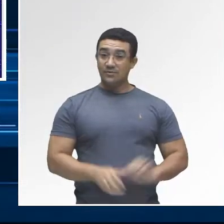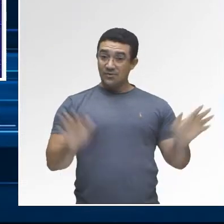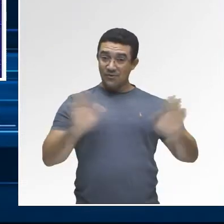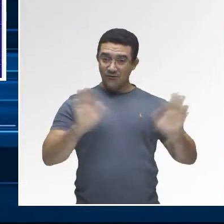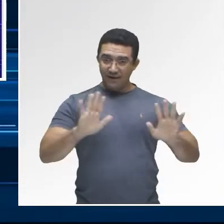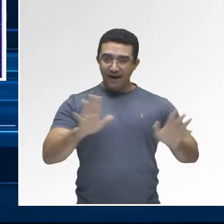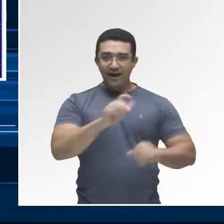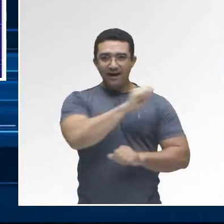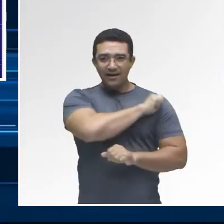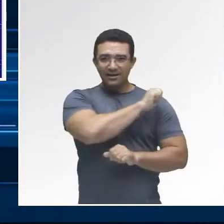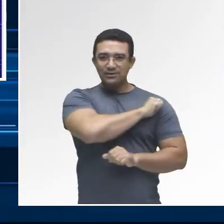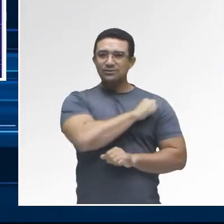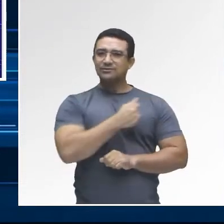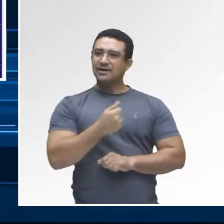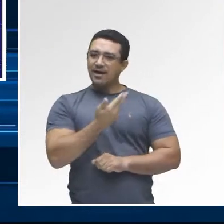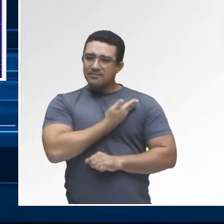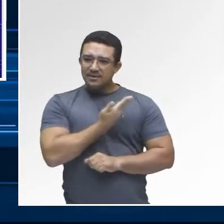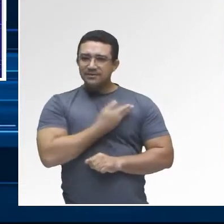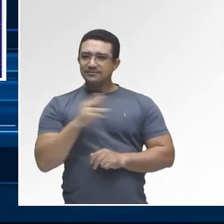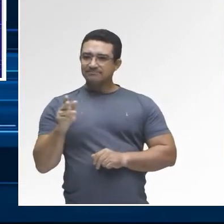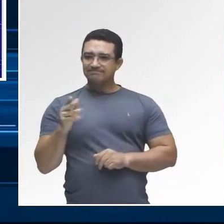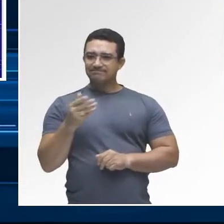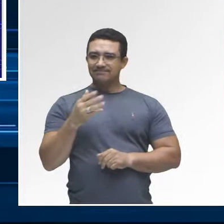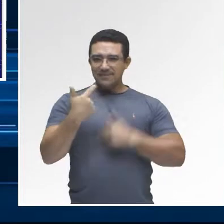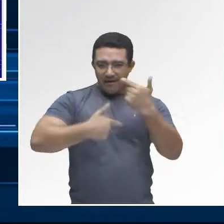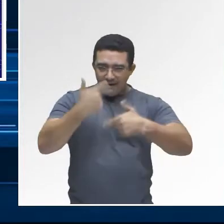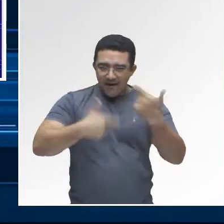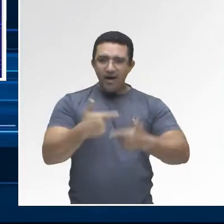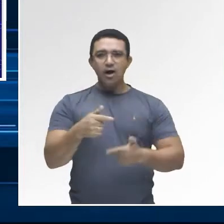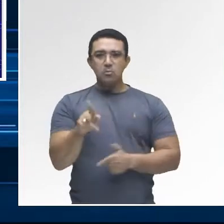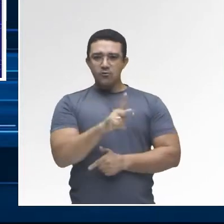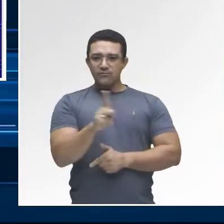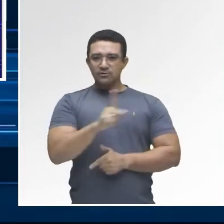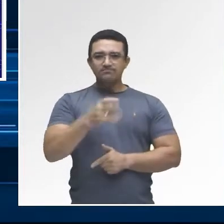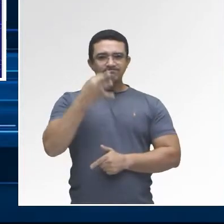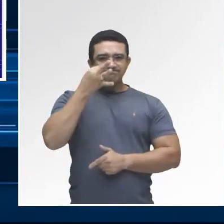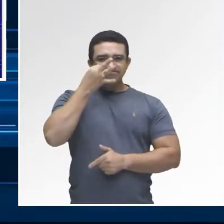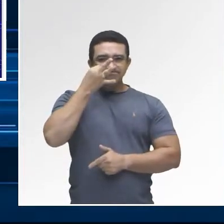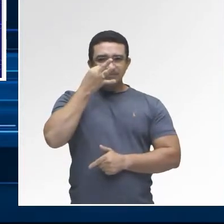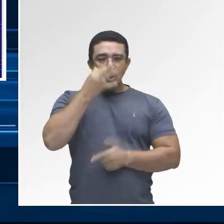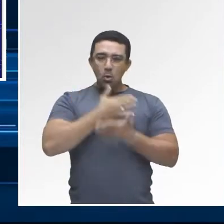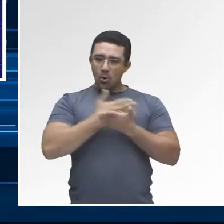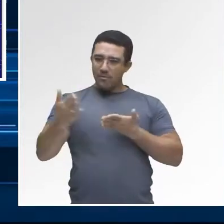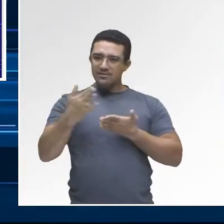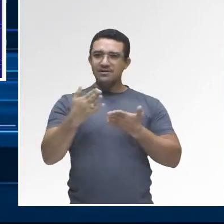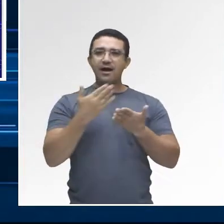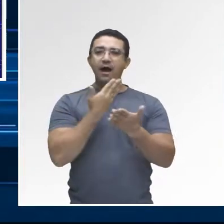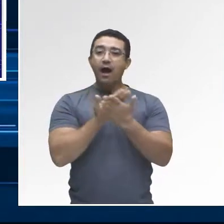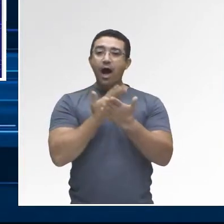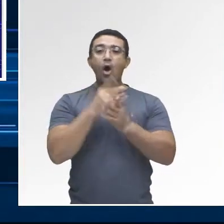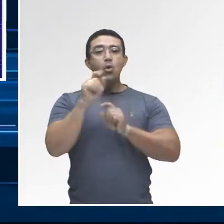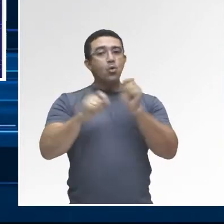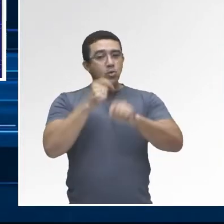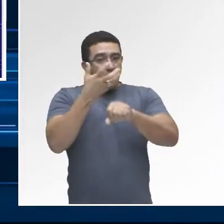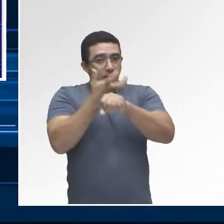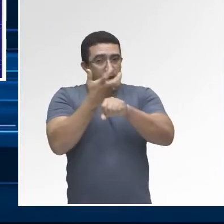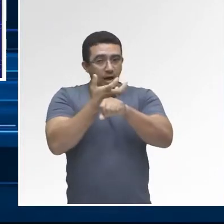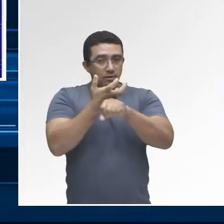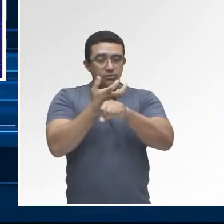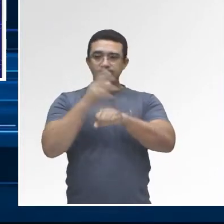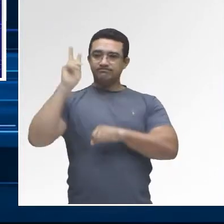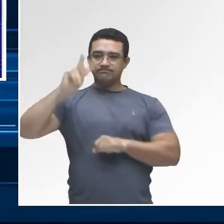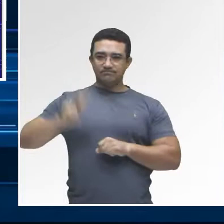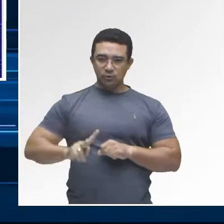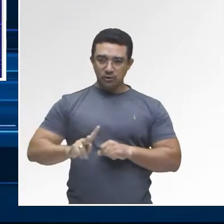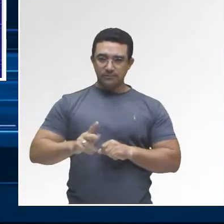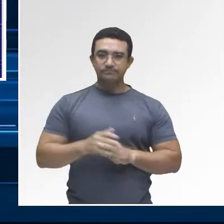Olá, alunos e colegas de trabalho, professores presenciais. Vamos dar início a mais uma aula do nosso componente curricular de História.